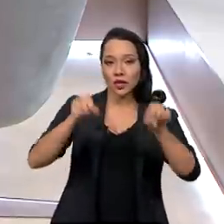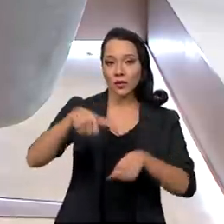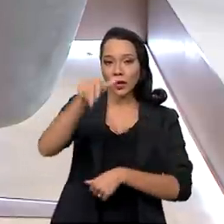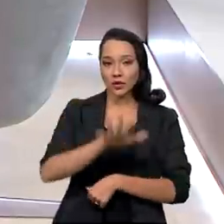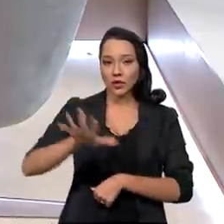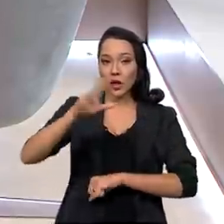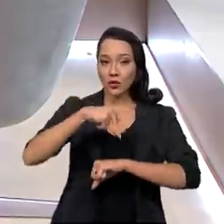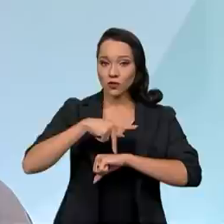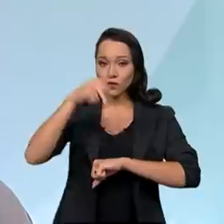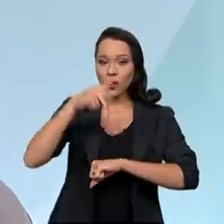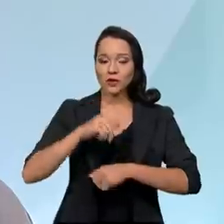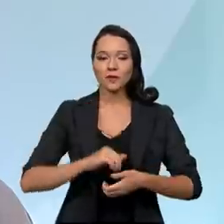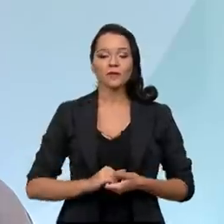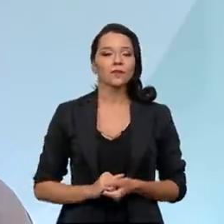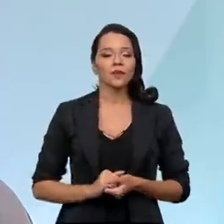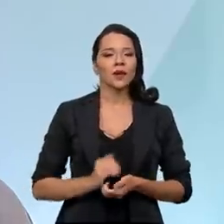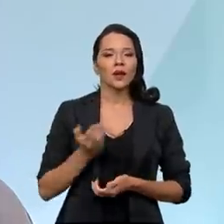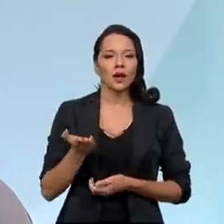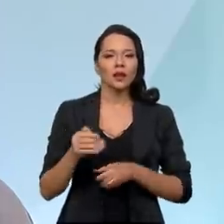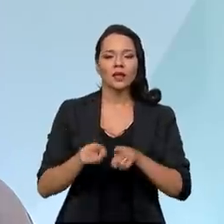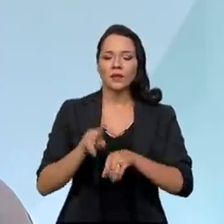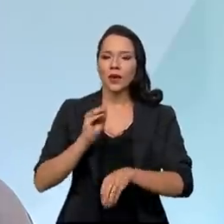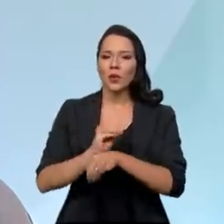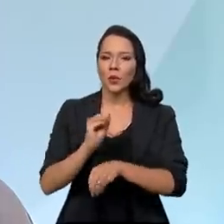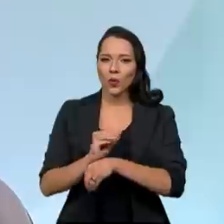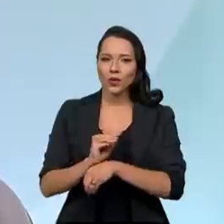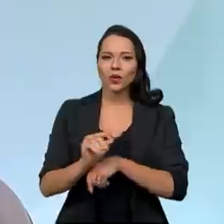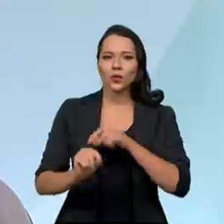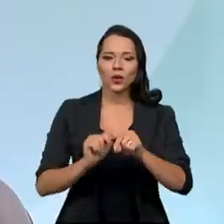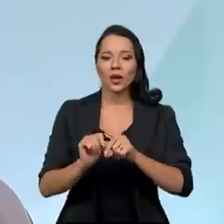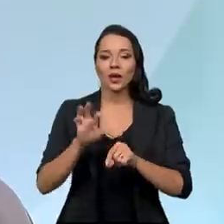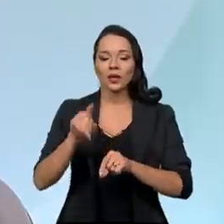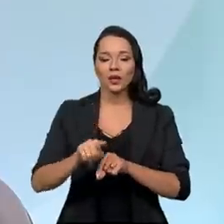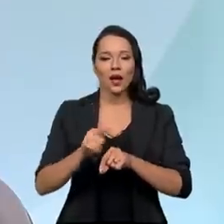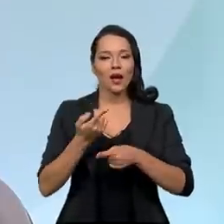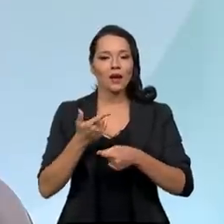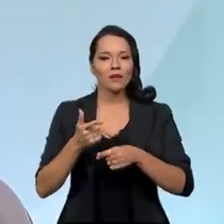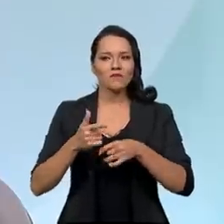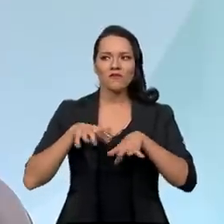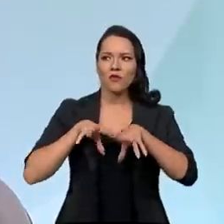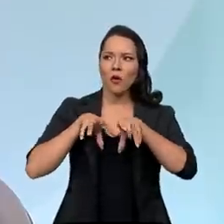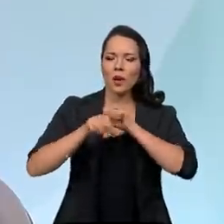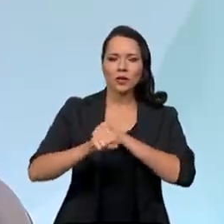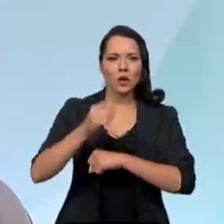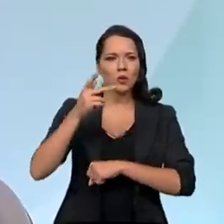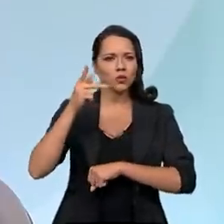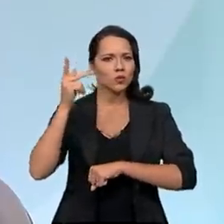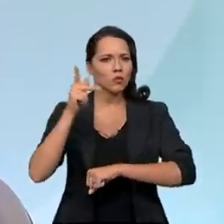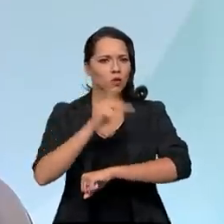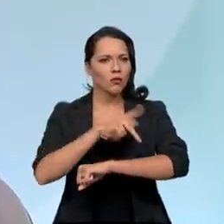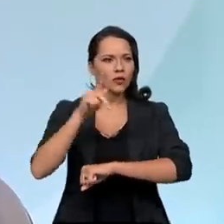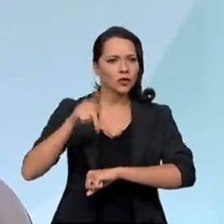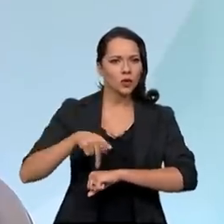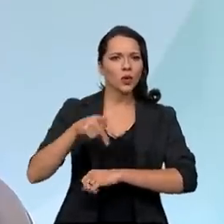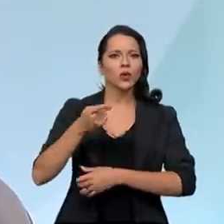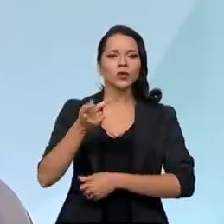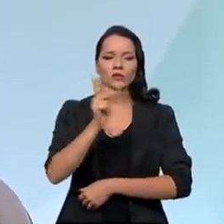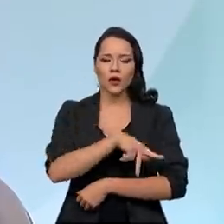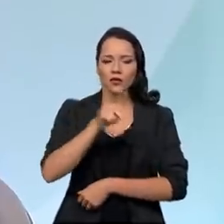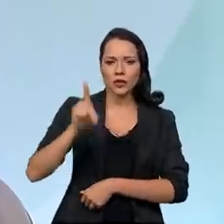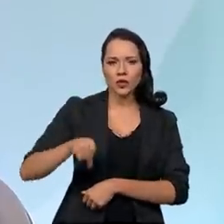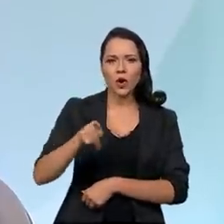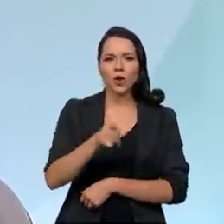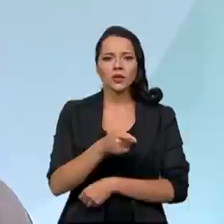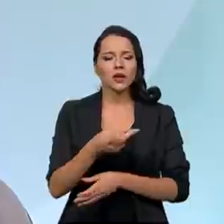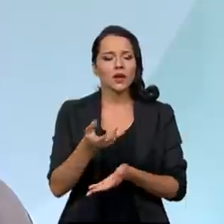Nacional de Pós-Graduação, ela cuida também da alta formação de professores da educação básica. Acho